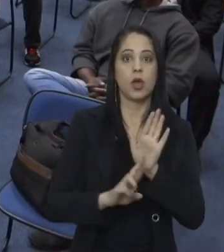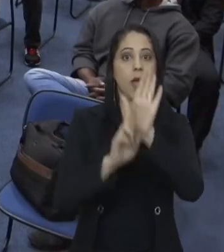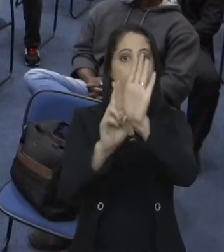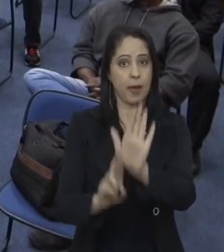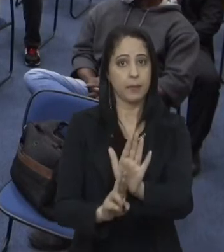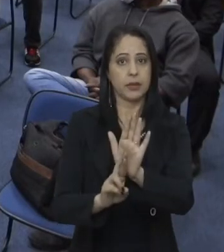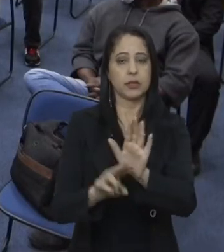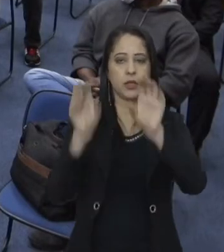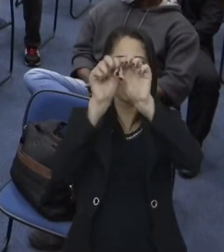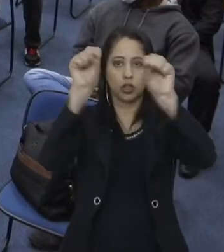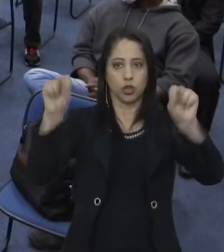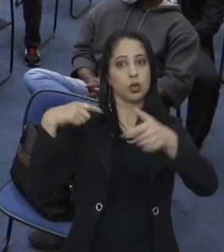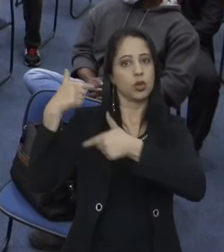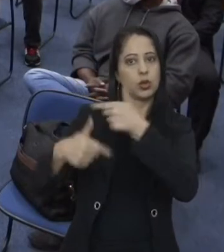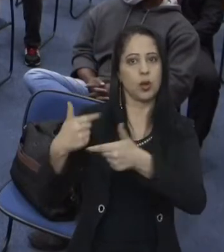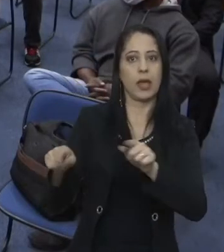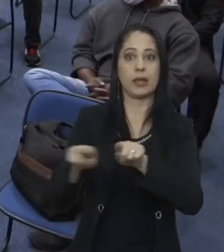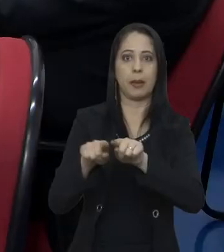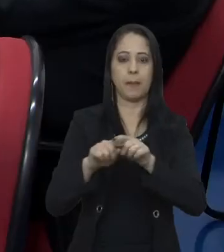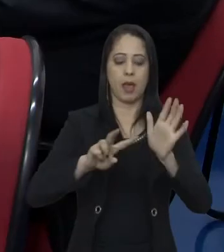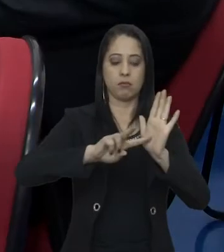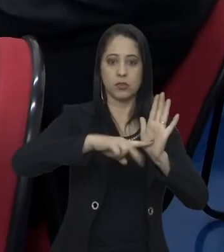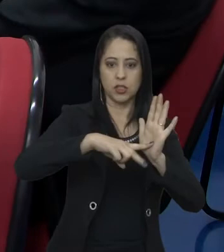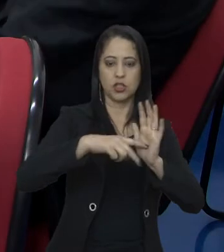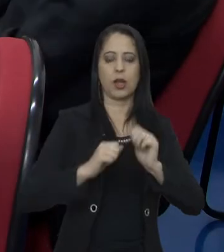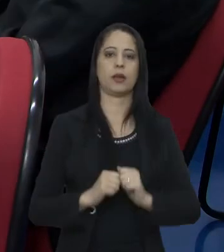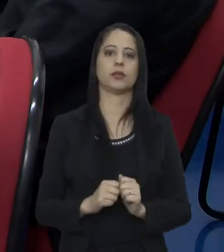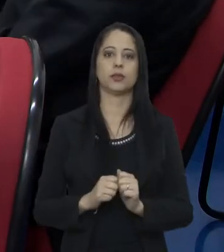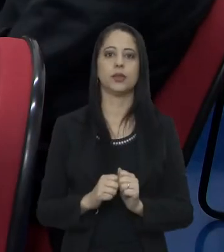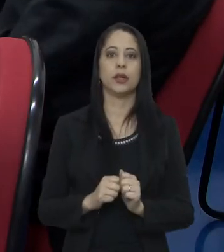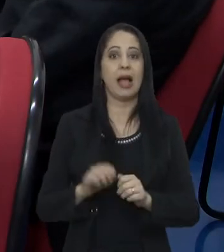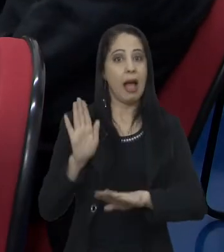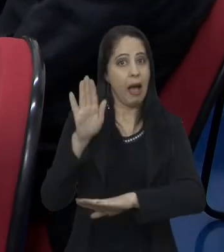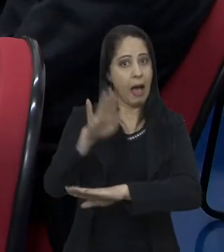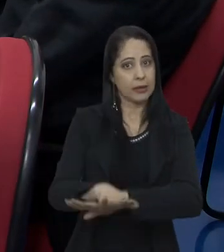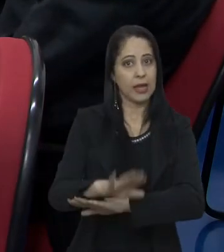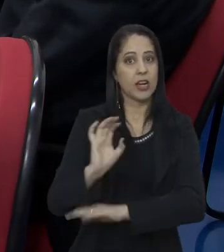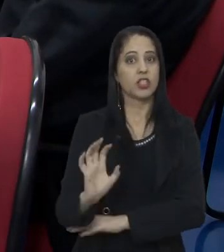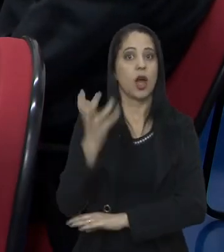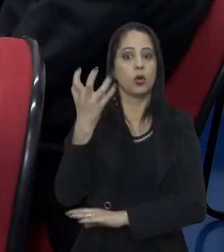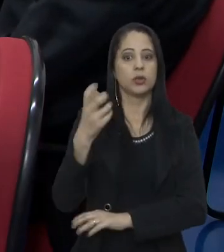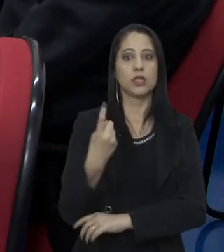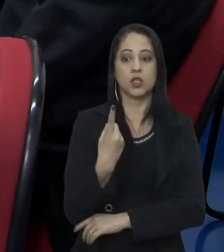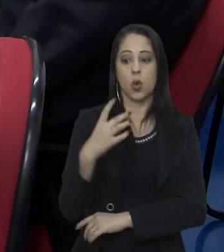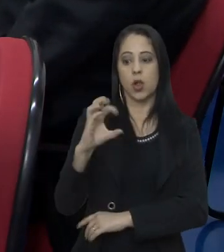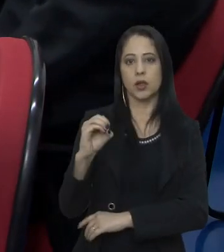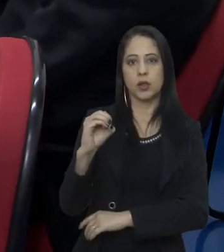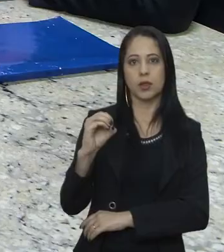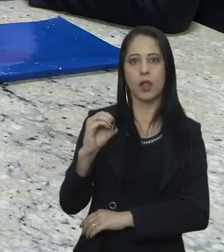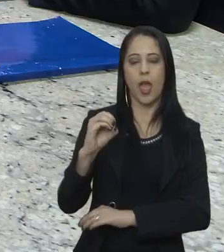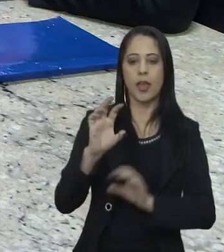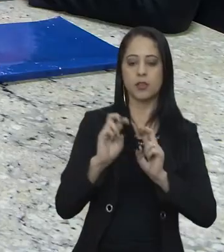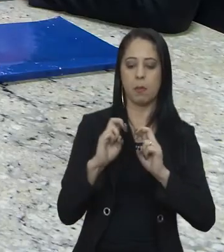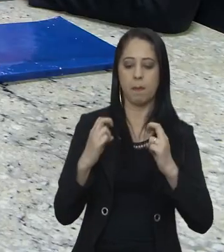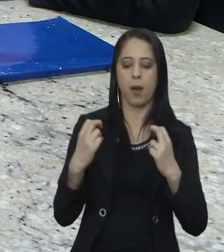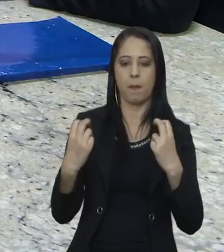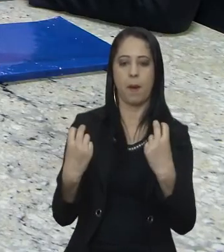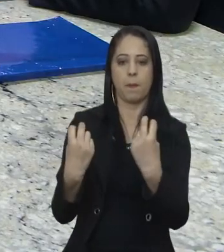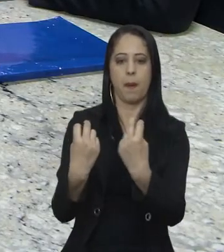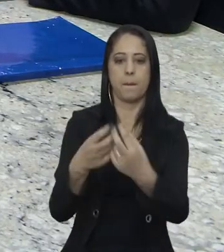Regional do Trabalho e sindicalistas no período da tarde foram realizadas dez audiências entre